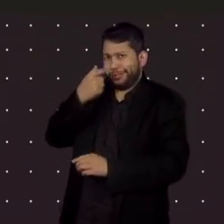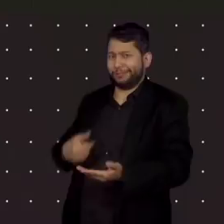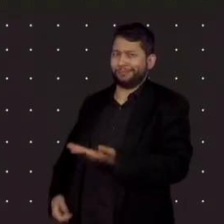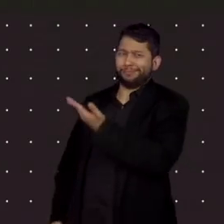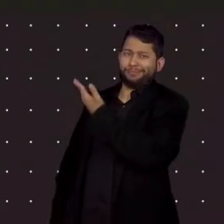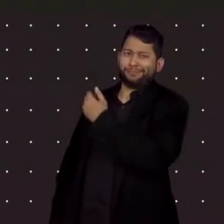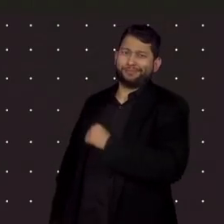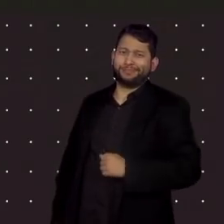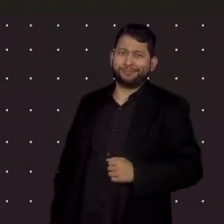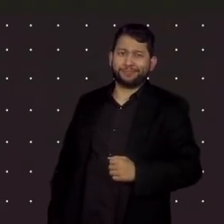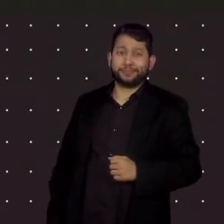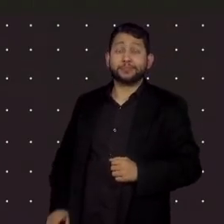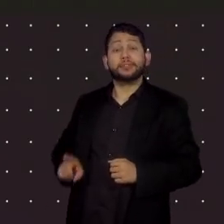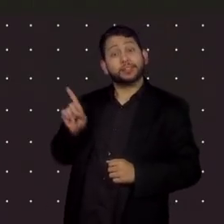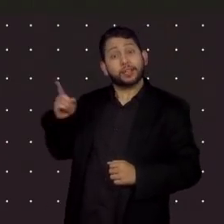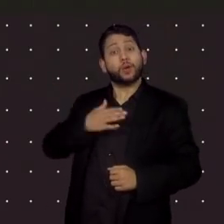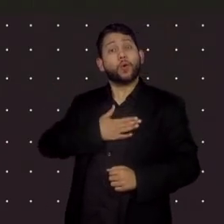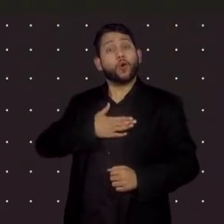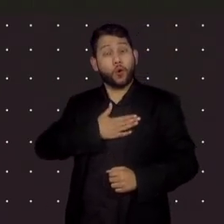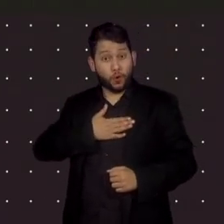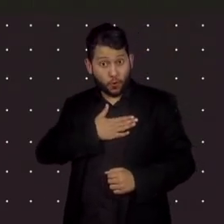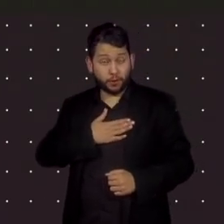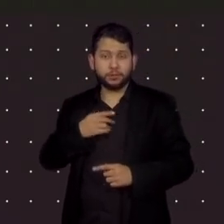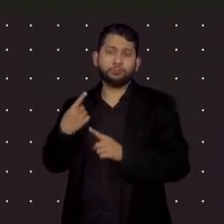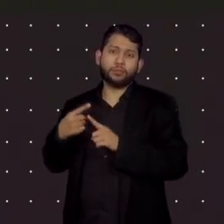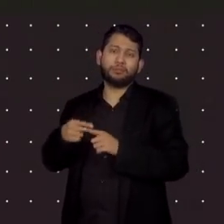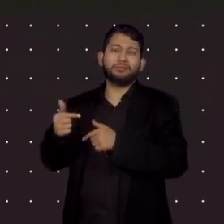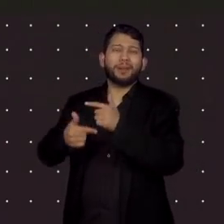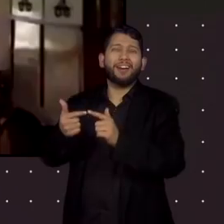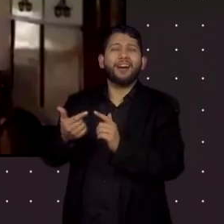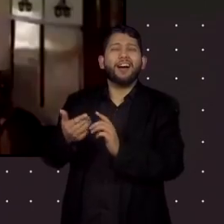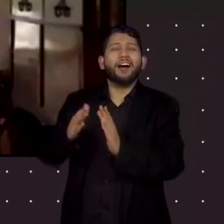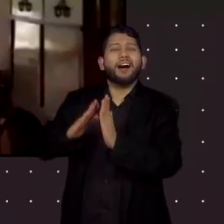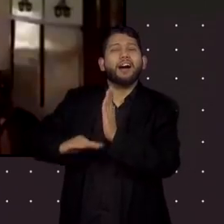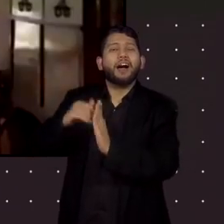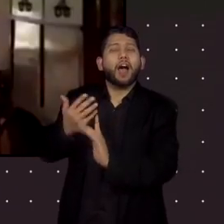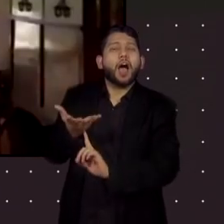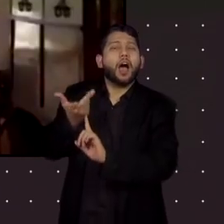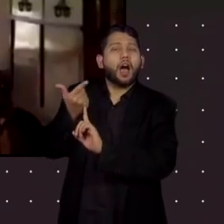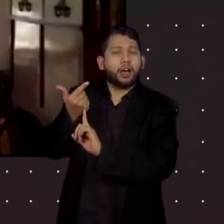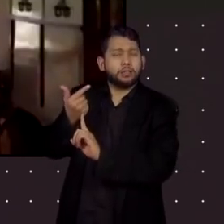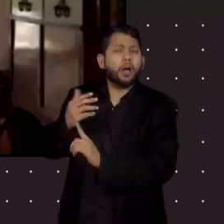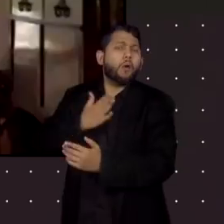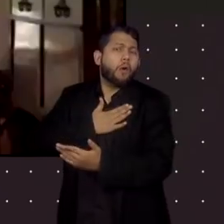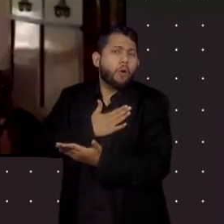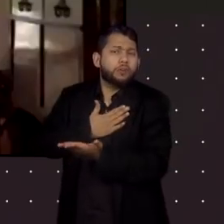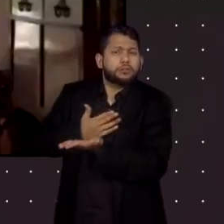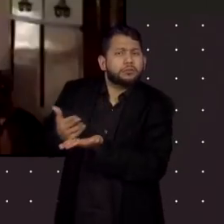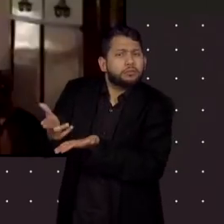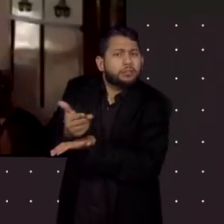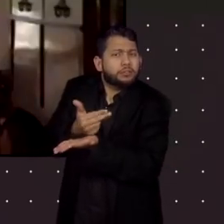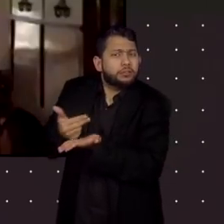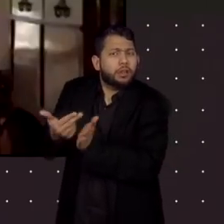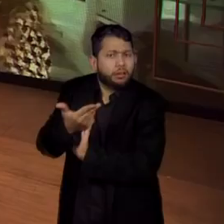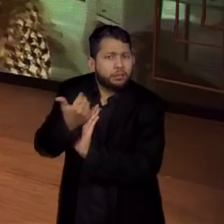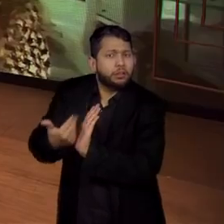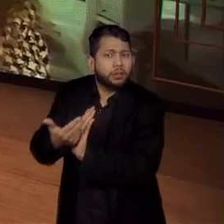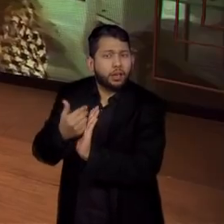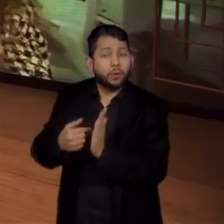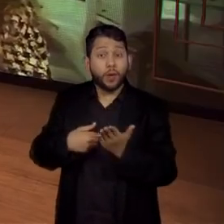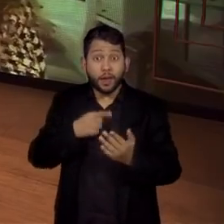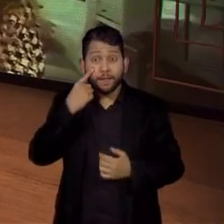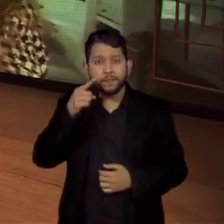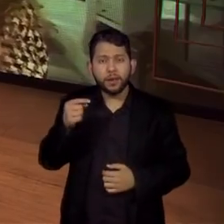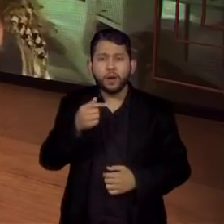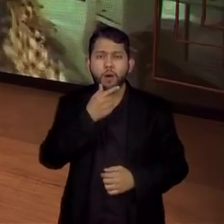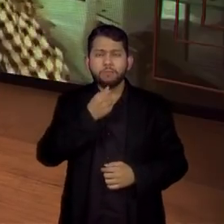gostava de fazer artes plásticas e gostava de desenhar, fazia tal. Ele começou a desenhar umas roupas,